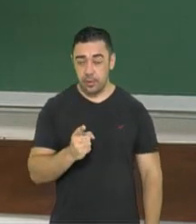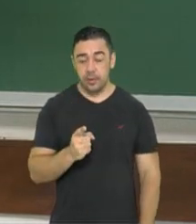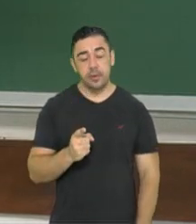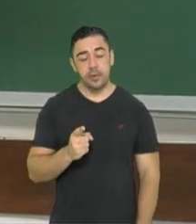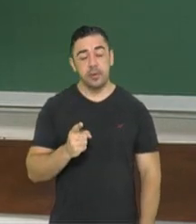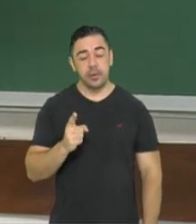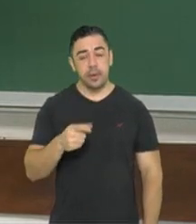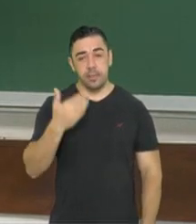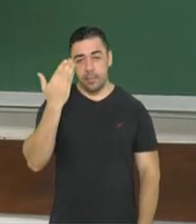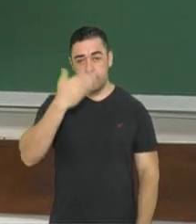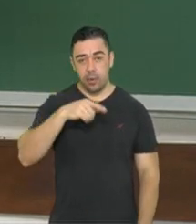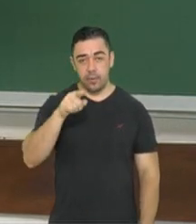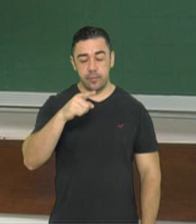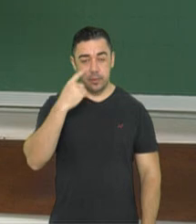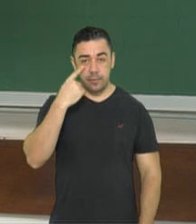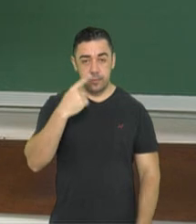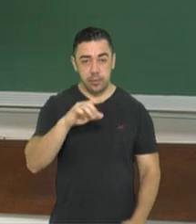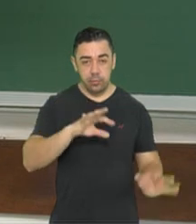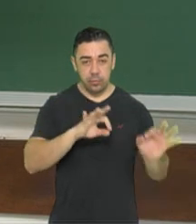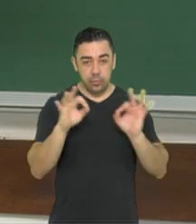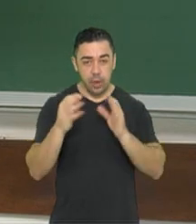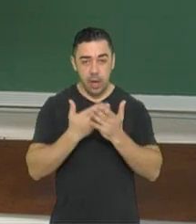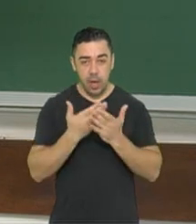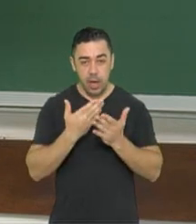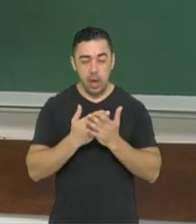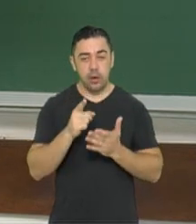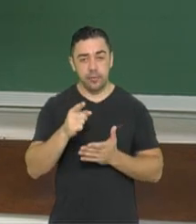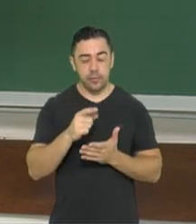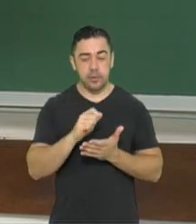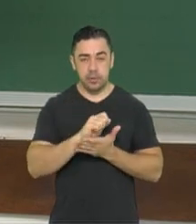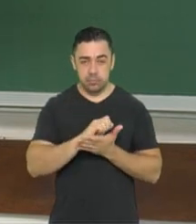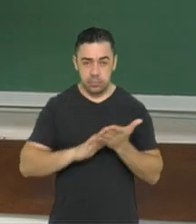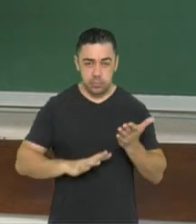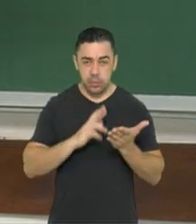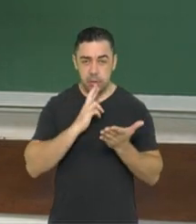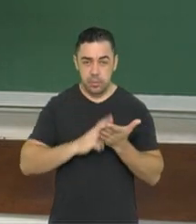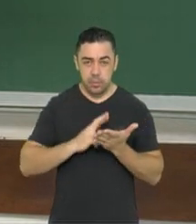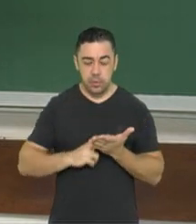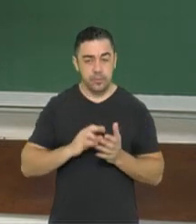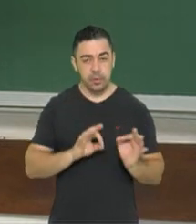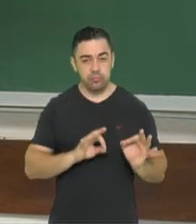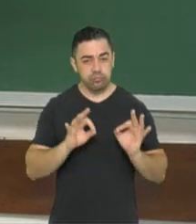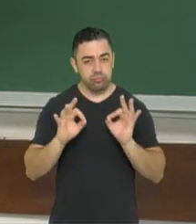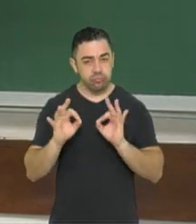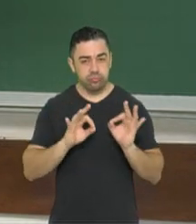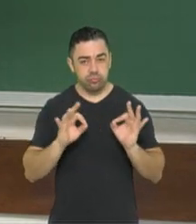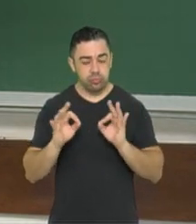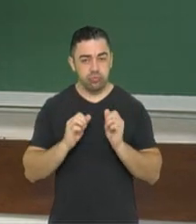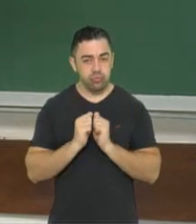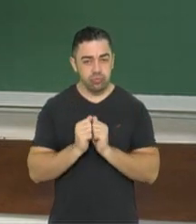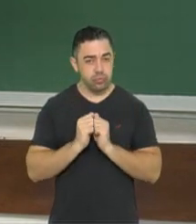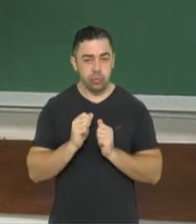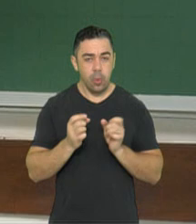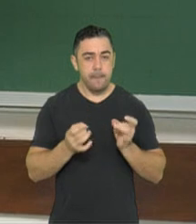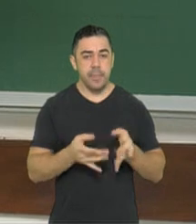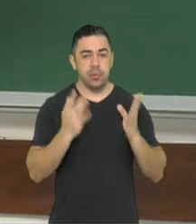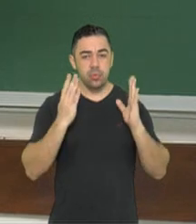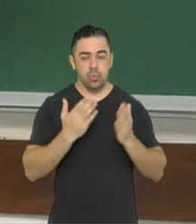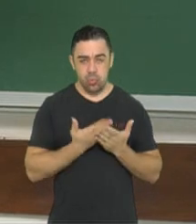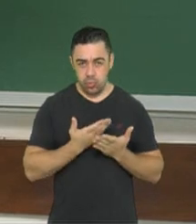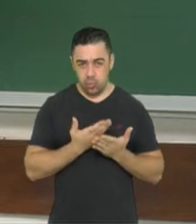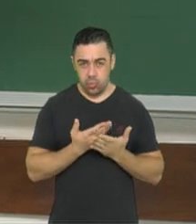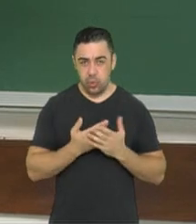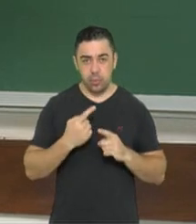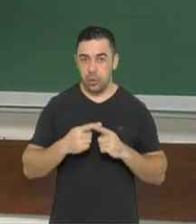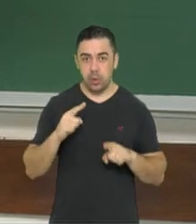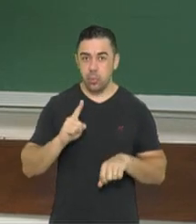Então, comprovam que vocês assistiram aquela aula, que vocês estão acompanhando, né? E que não abandonaram os estudos, porque